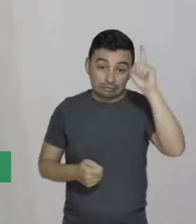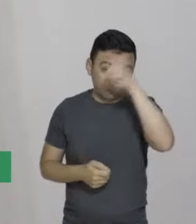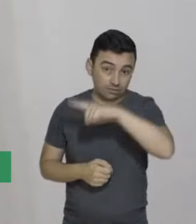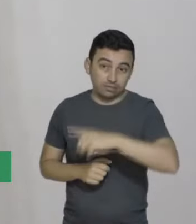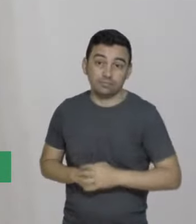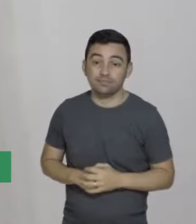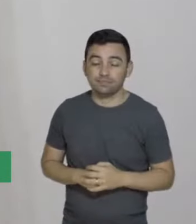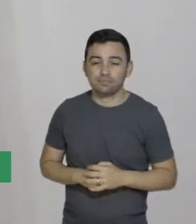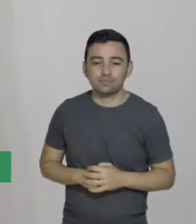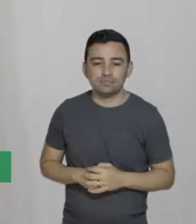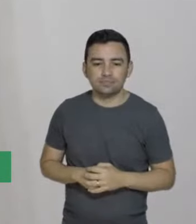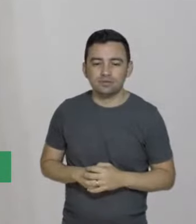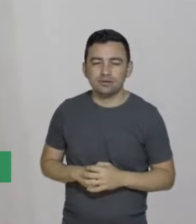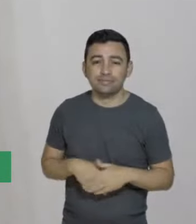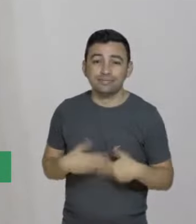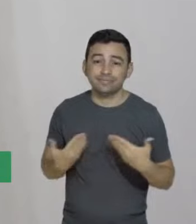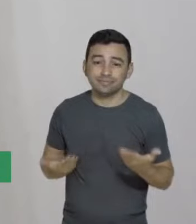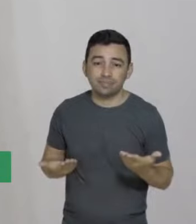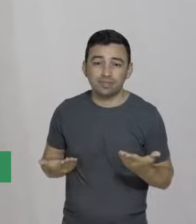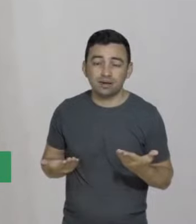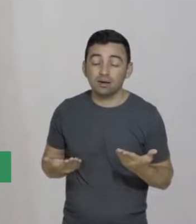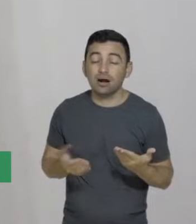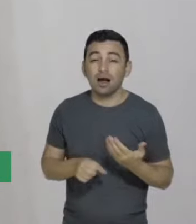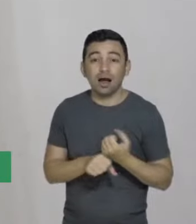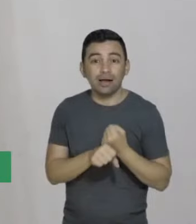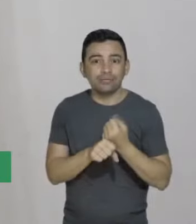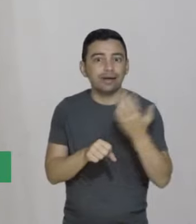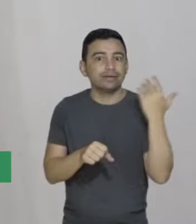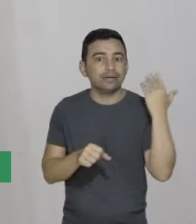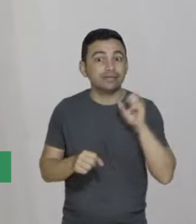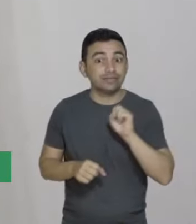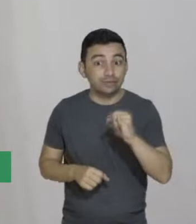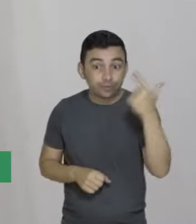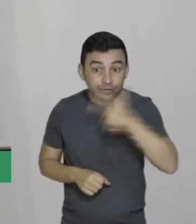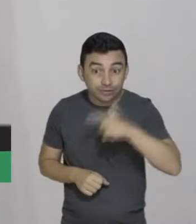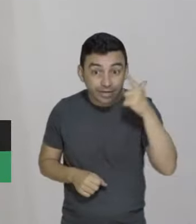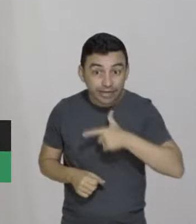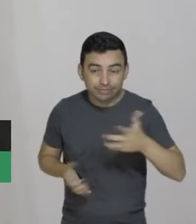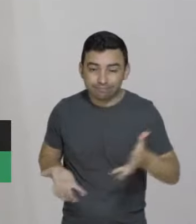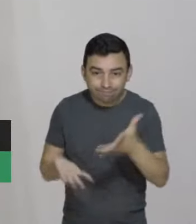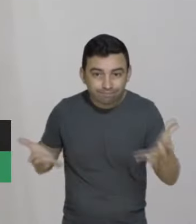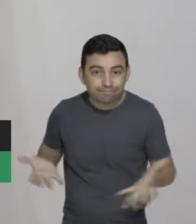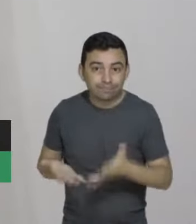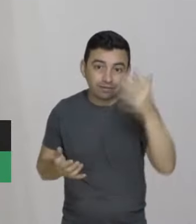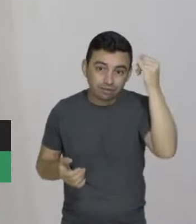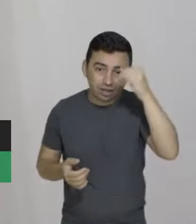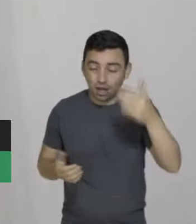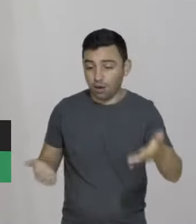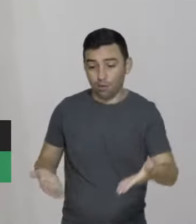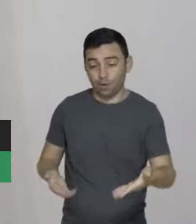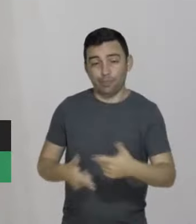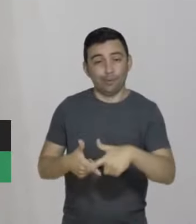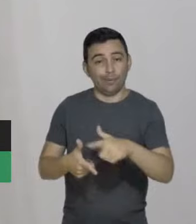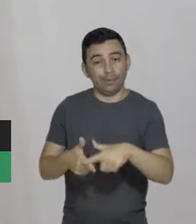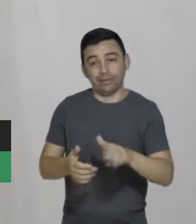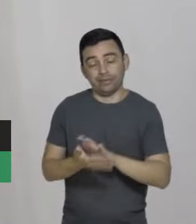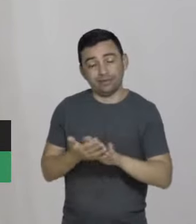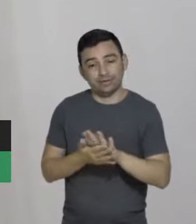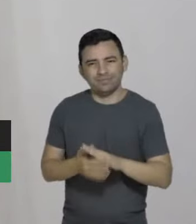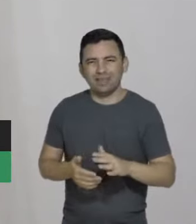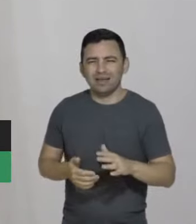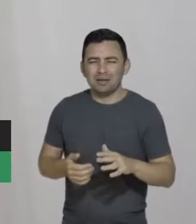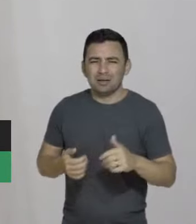né? Quem dera, alguns anos atrás, tivesse feito esse trabalho de promoção e prevenção, ele não teria essa demanda tão grande. As demandas, as